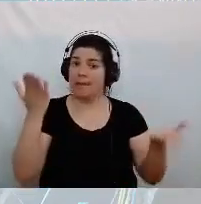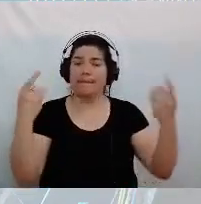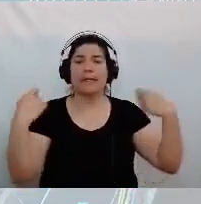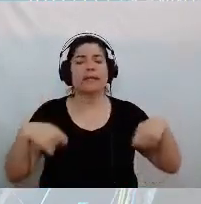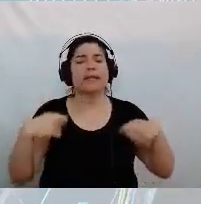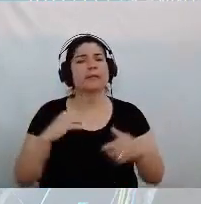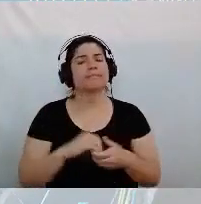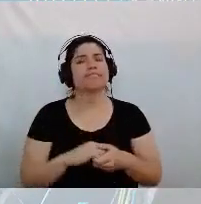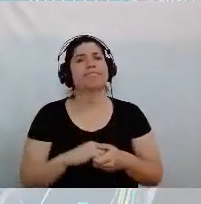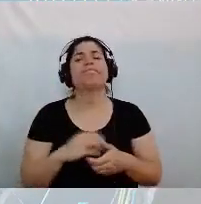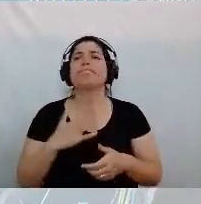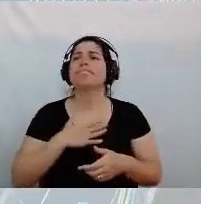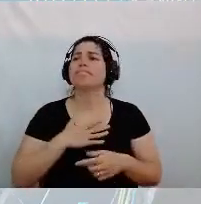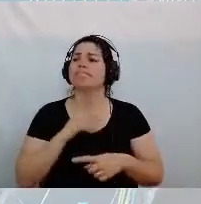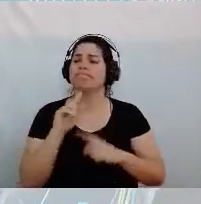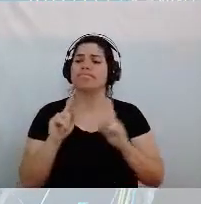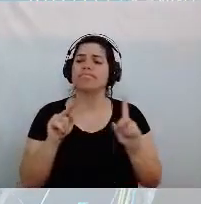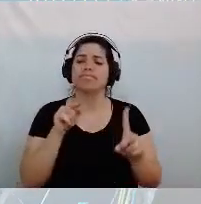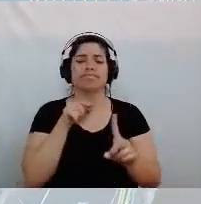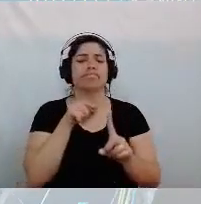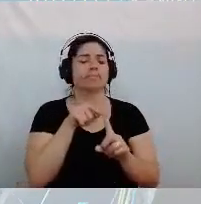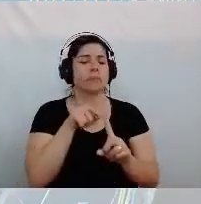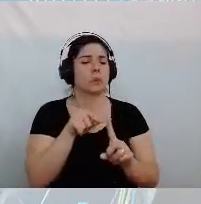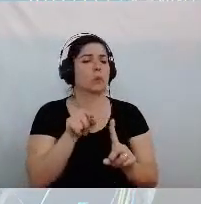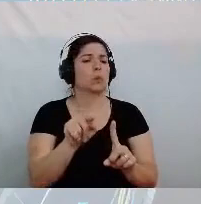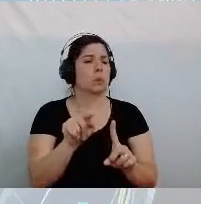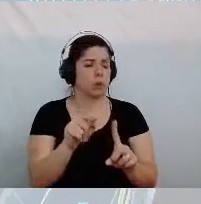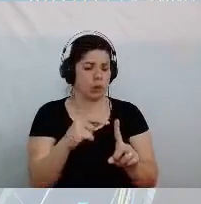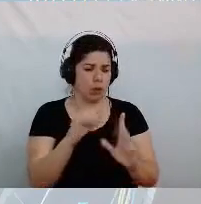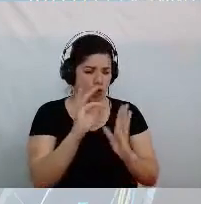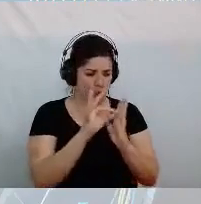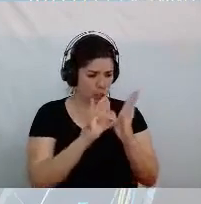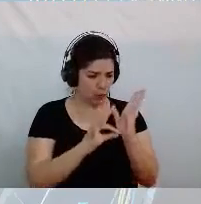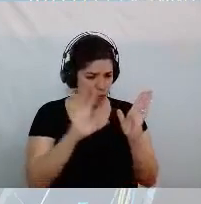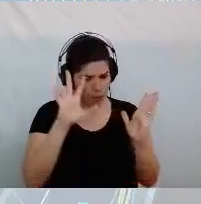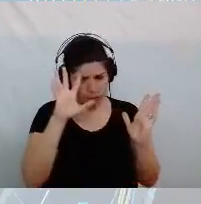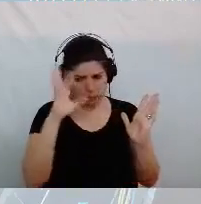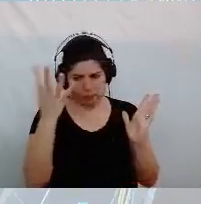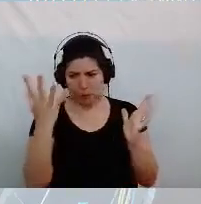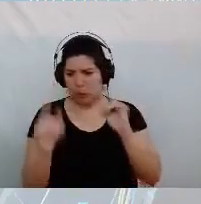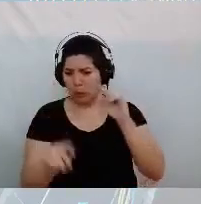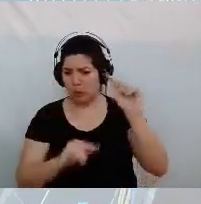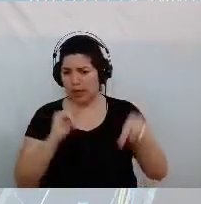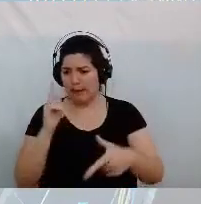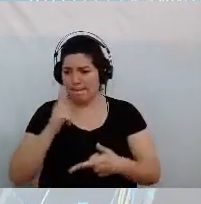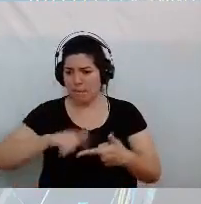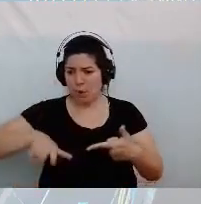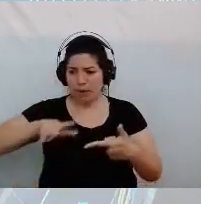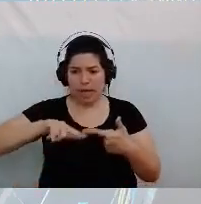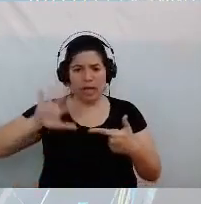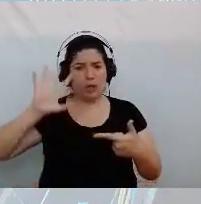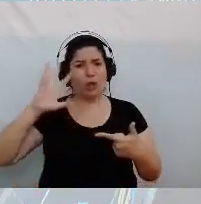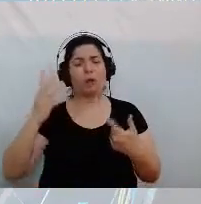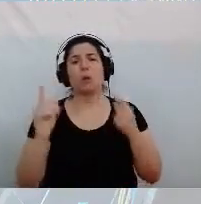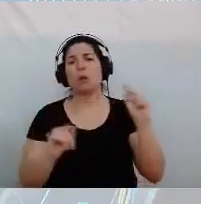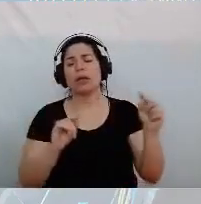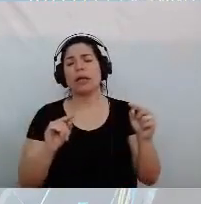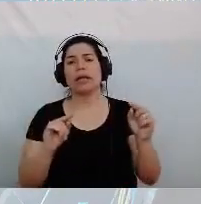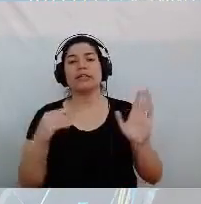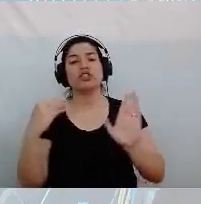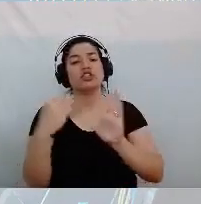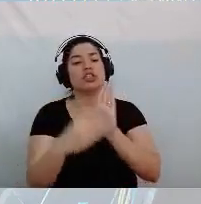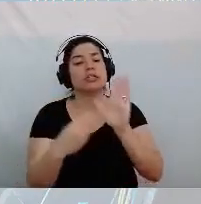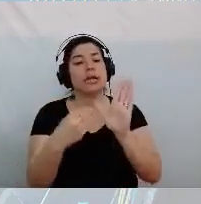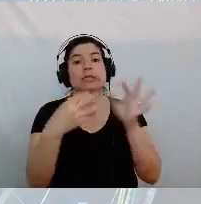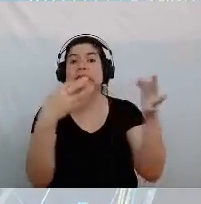minha intenção a partir desse código tô resolvendo Qual o problema que eu tô resolvendo a partir disso Qual o design que se justifica e